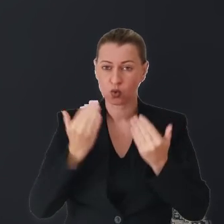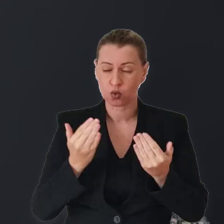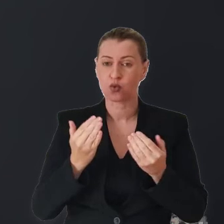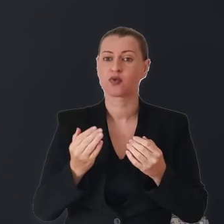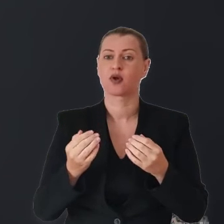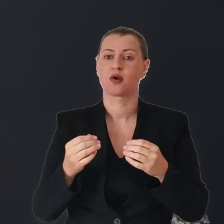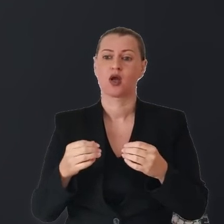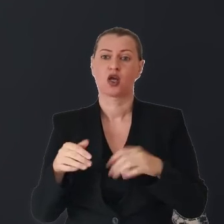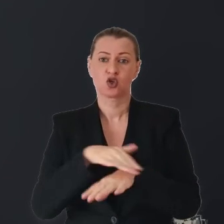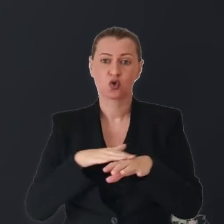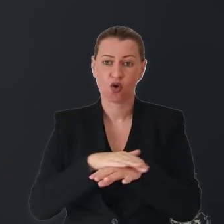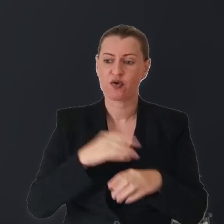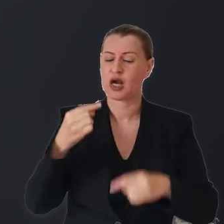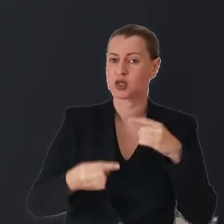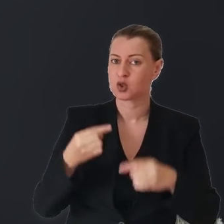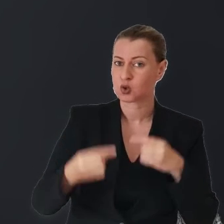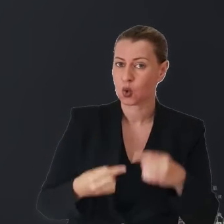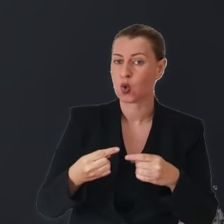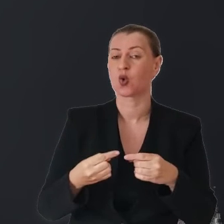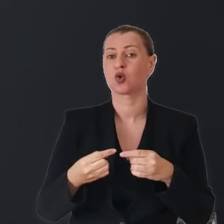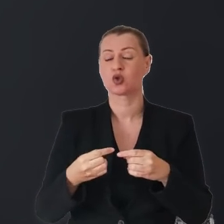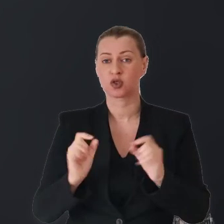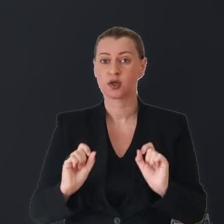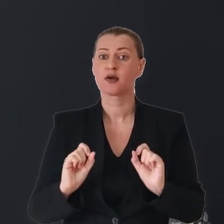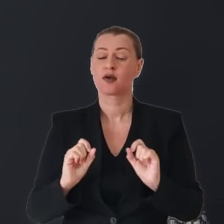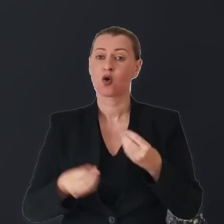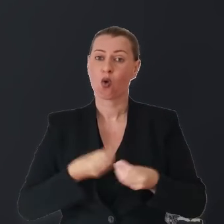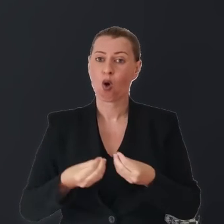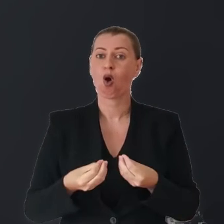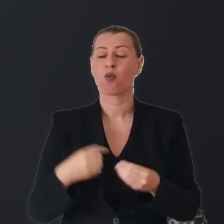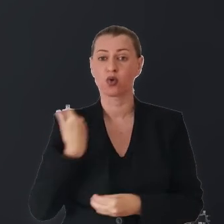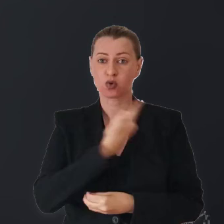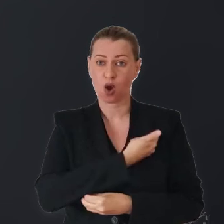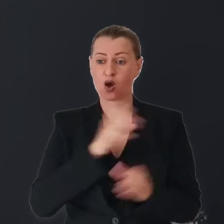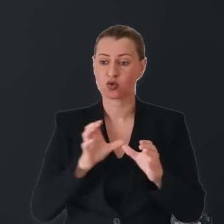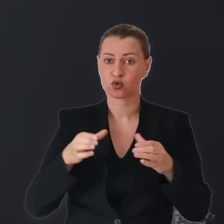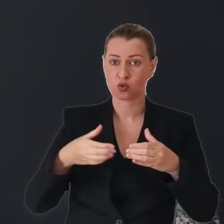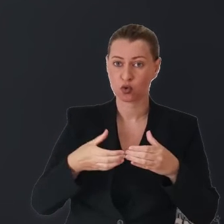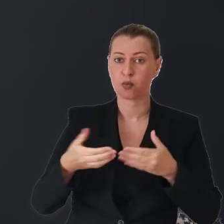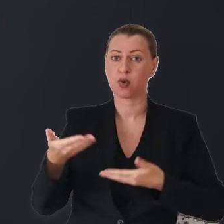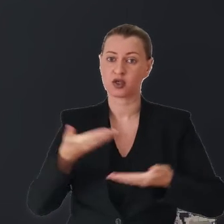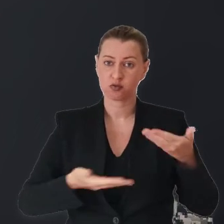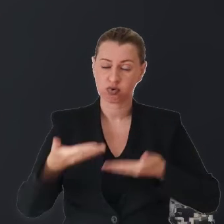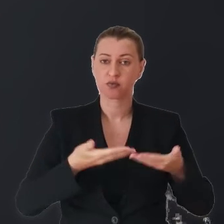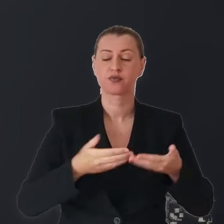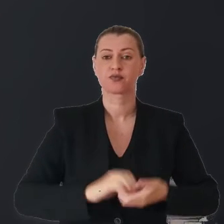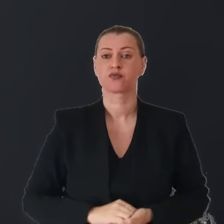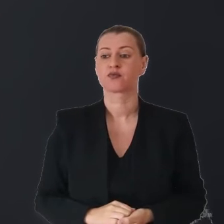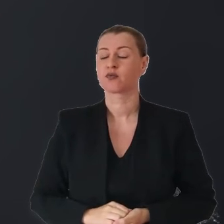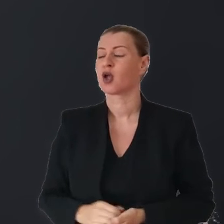gente sempre divide como um colegiado, decide como um colegiado, assim. E aí depois a gente emite os pareceres.